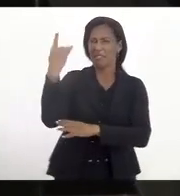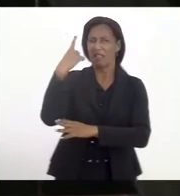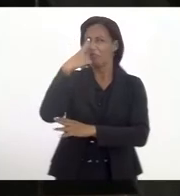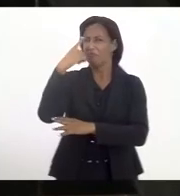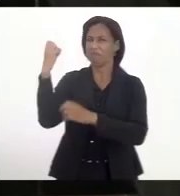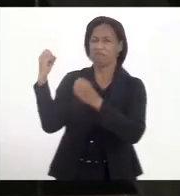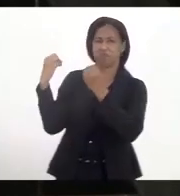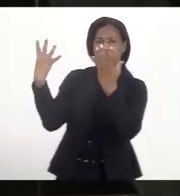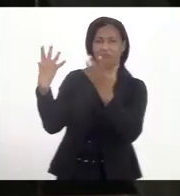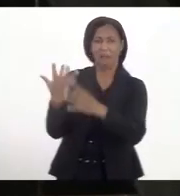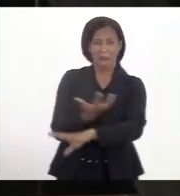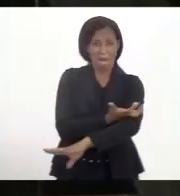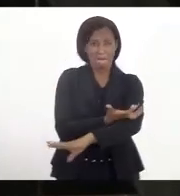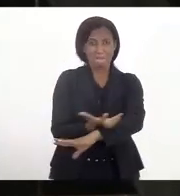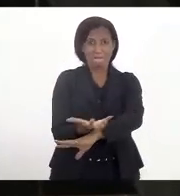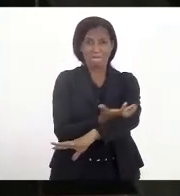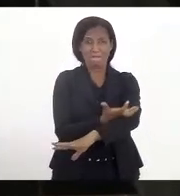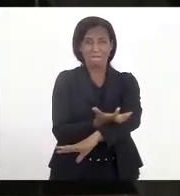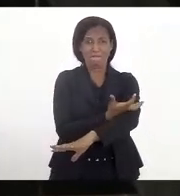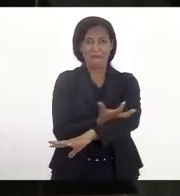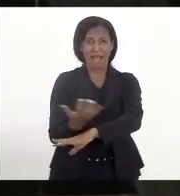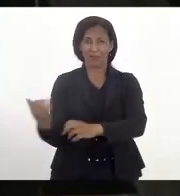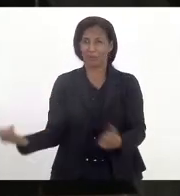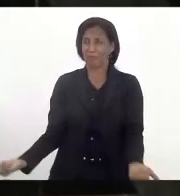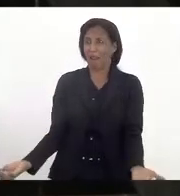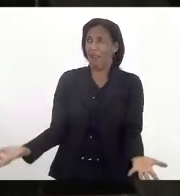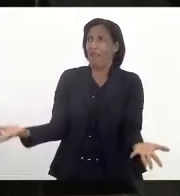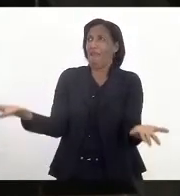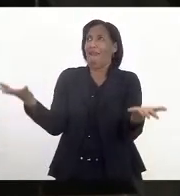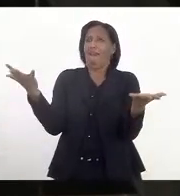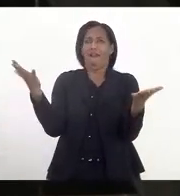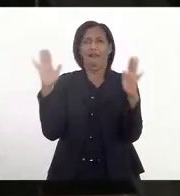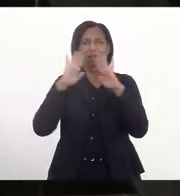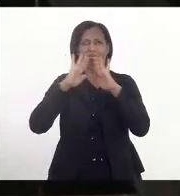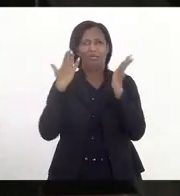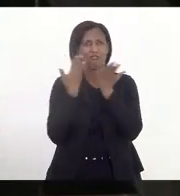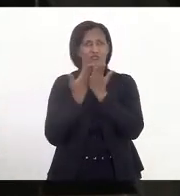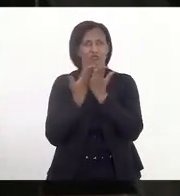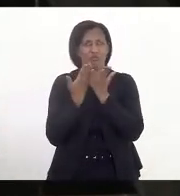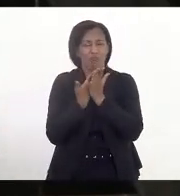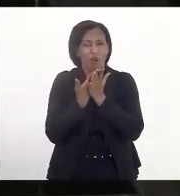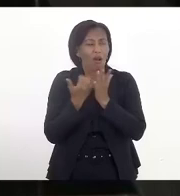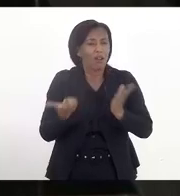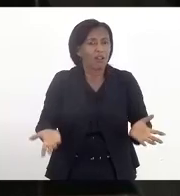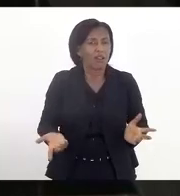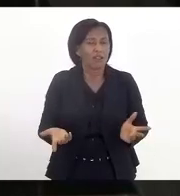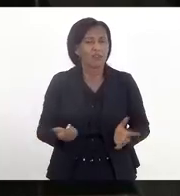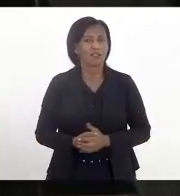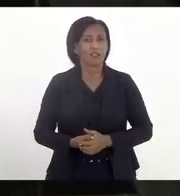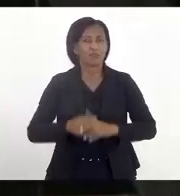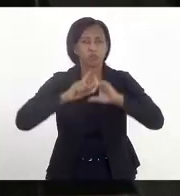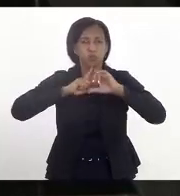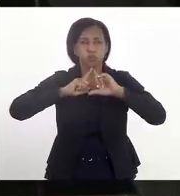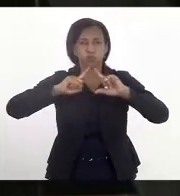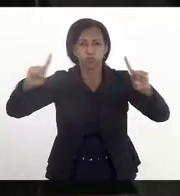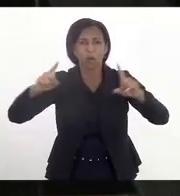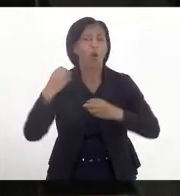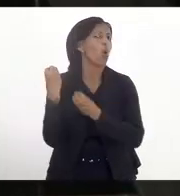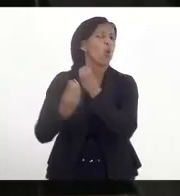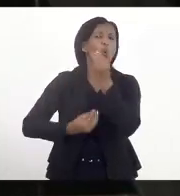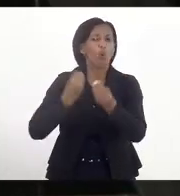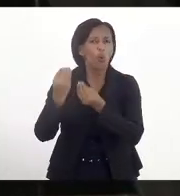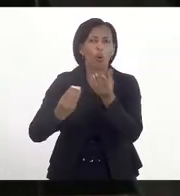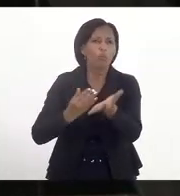o capim invadindo das escolas e a crítica era como é que inicie